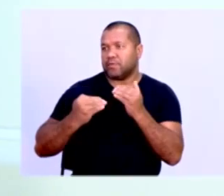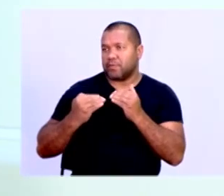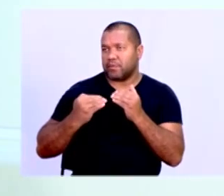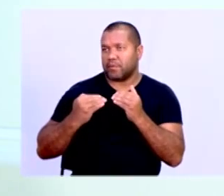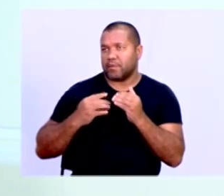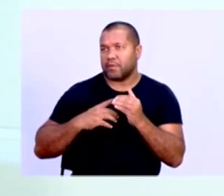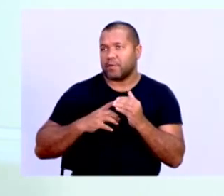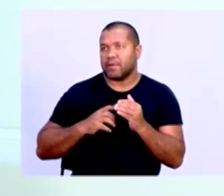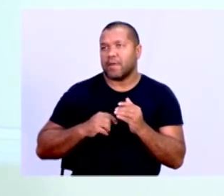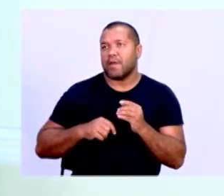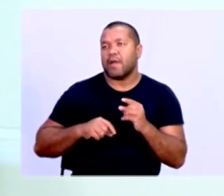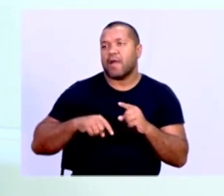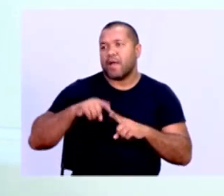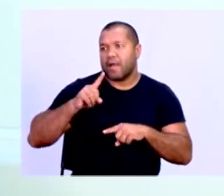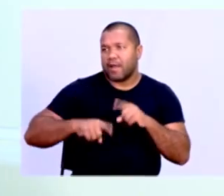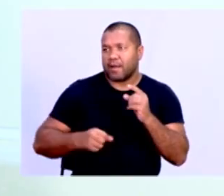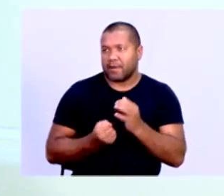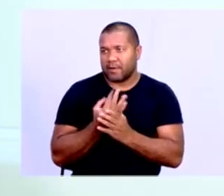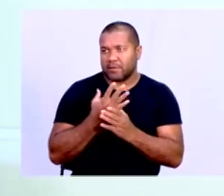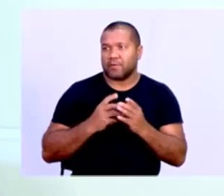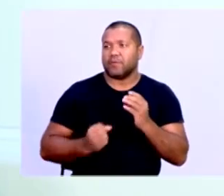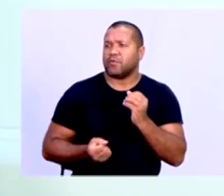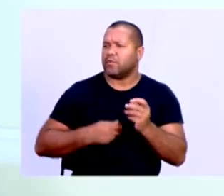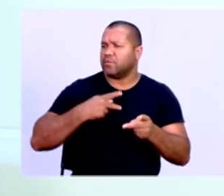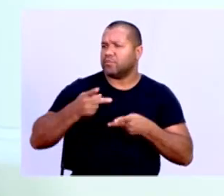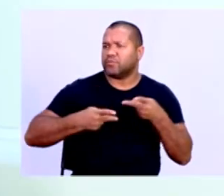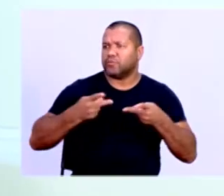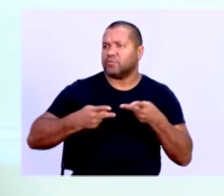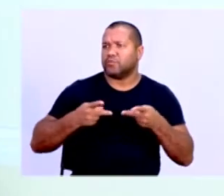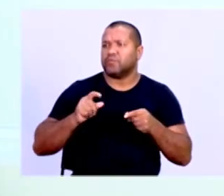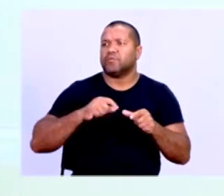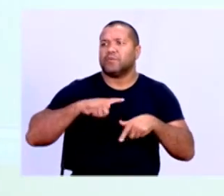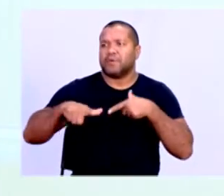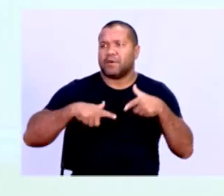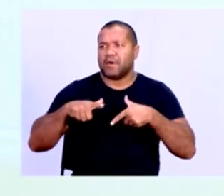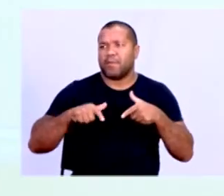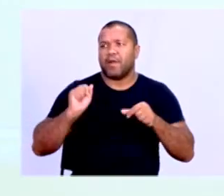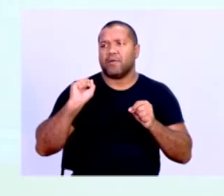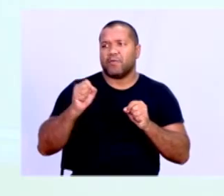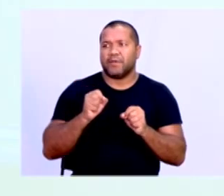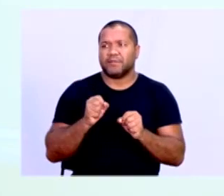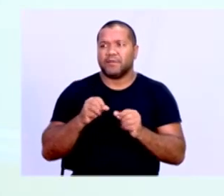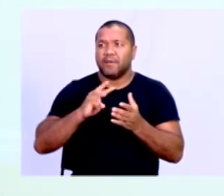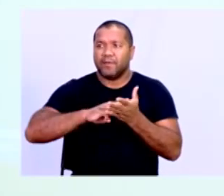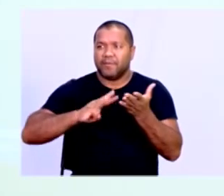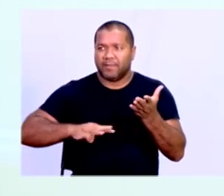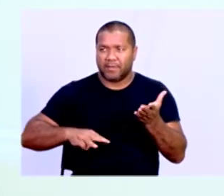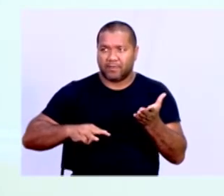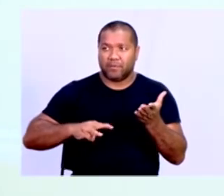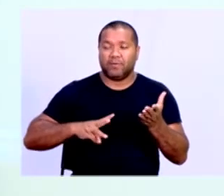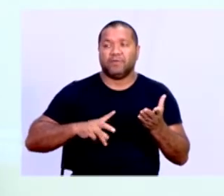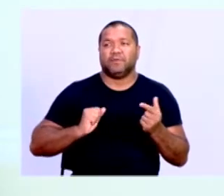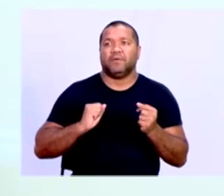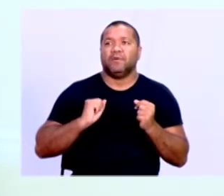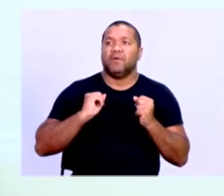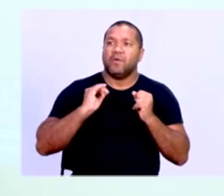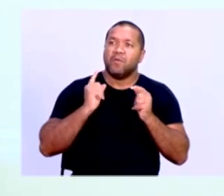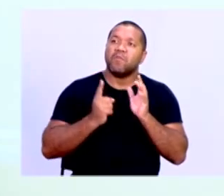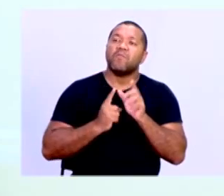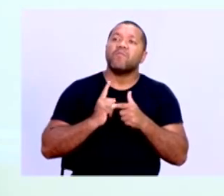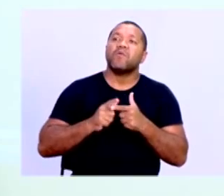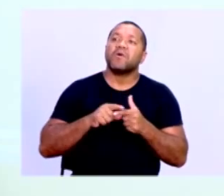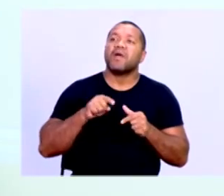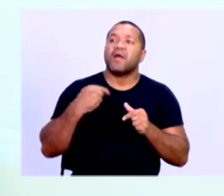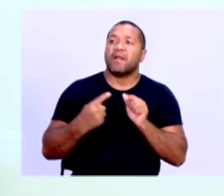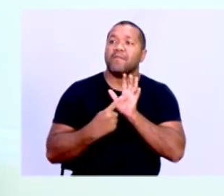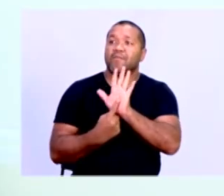muito utilizado na maioria dos projetos, na maioria do desenvolvimento, porque ela traz uma